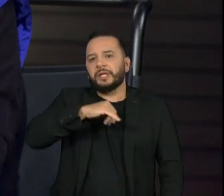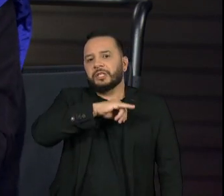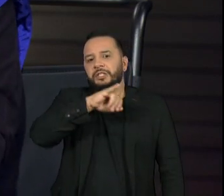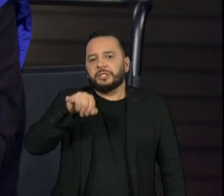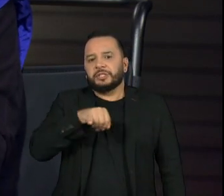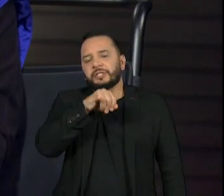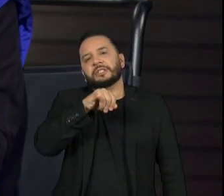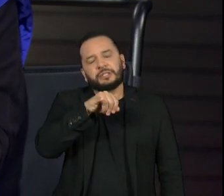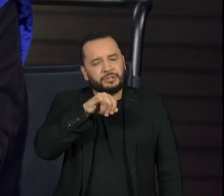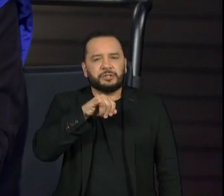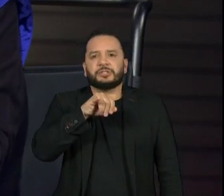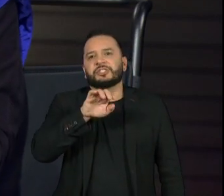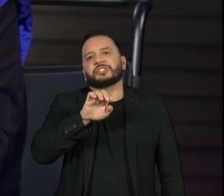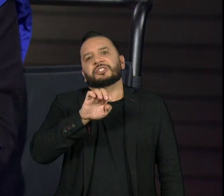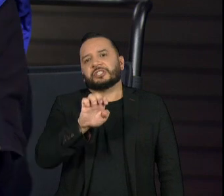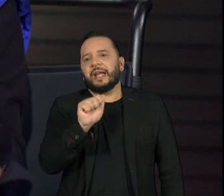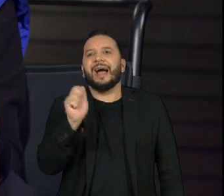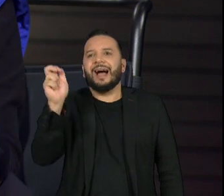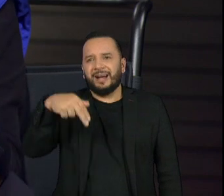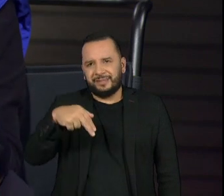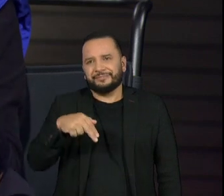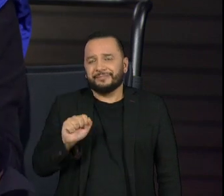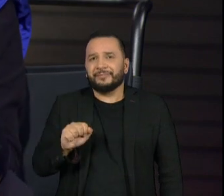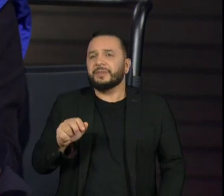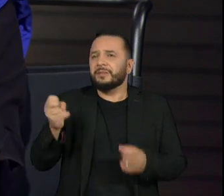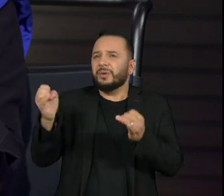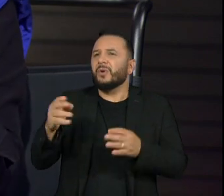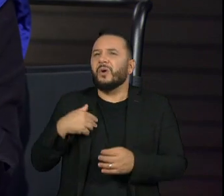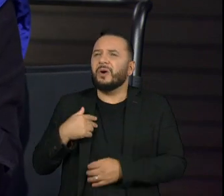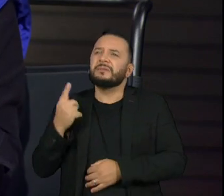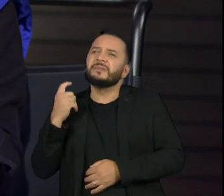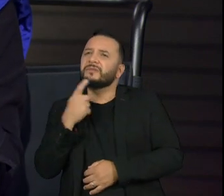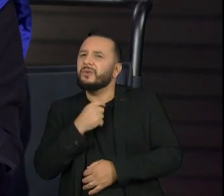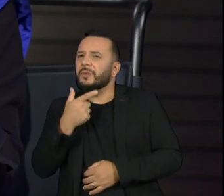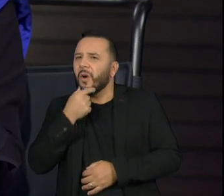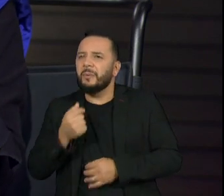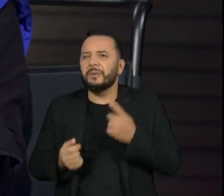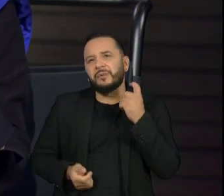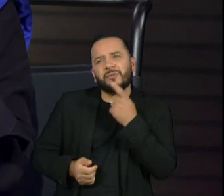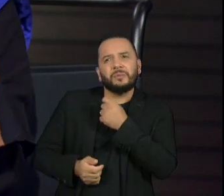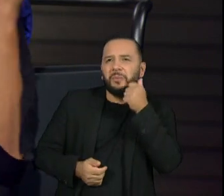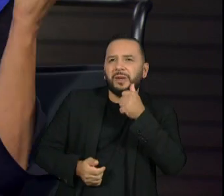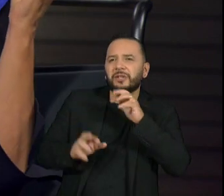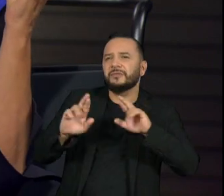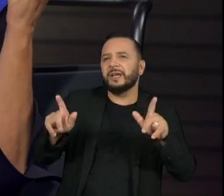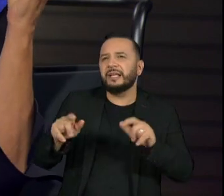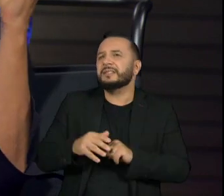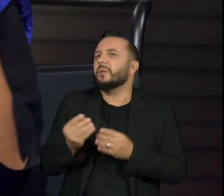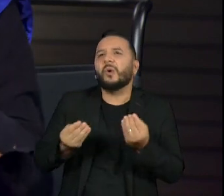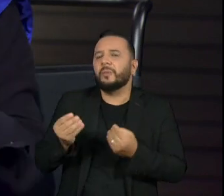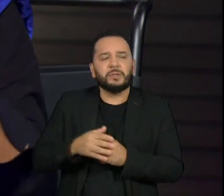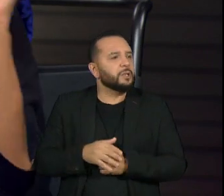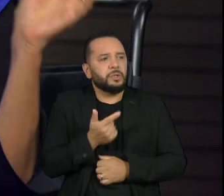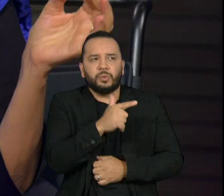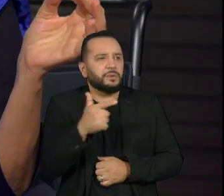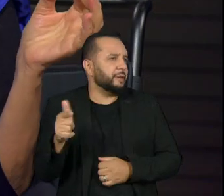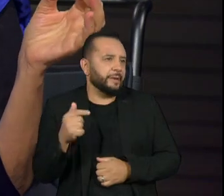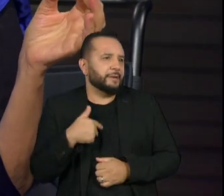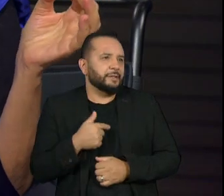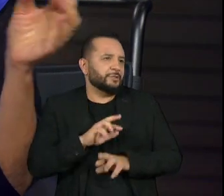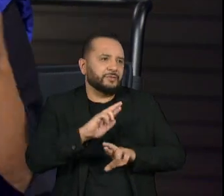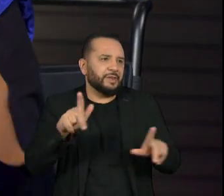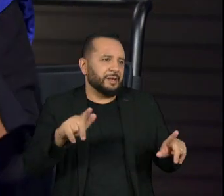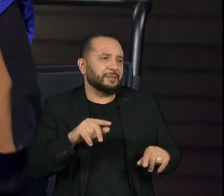uma vez, eu perguntei, qual a diferença de um perfume masculino e um feminino? E ele me disse, nenhuma, é puro